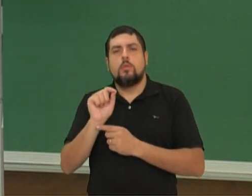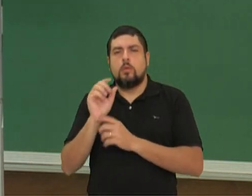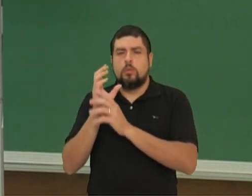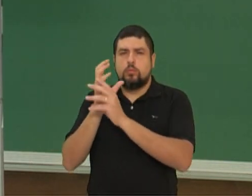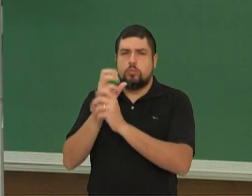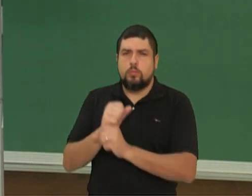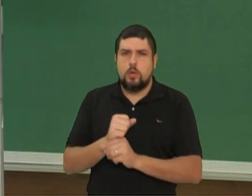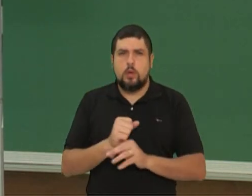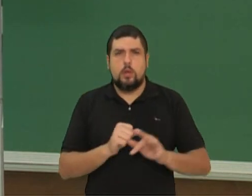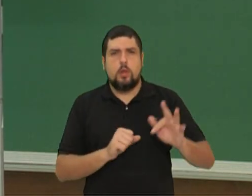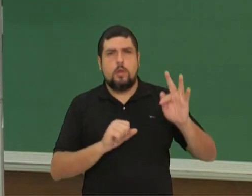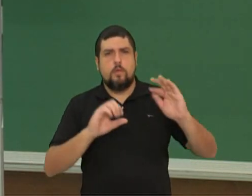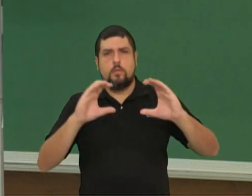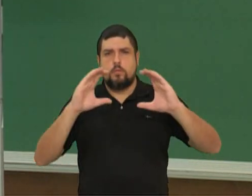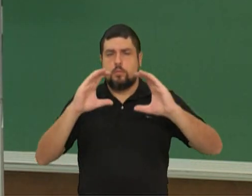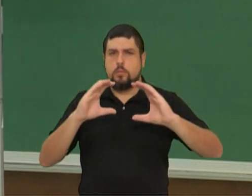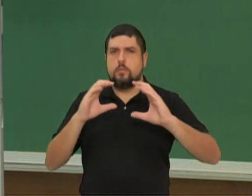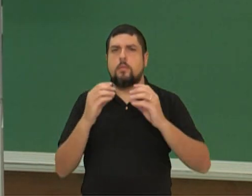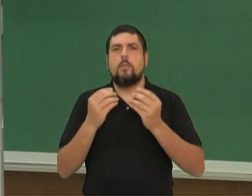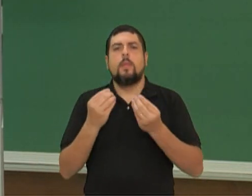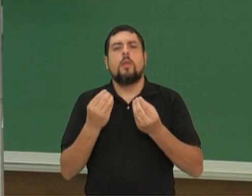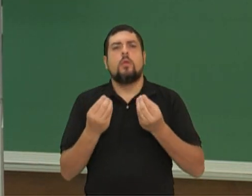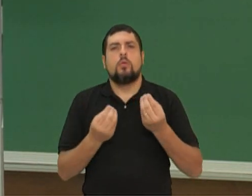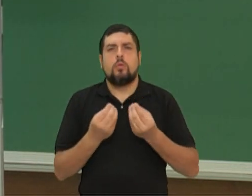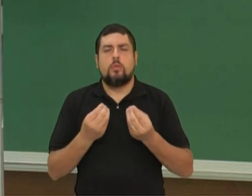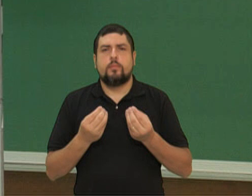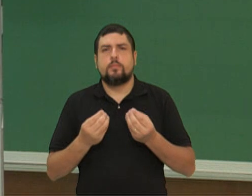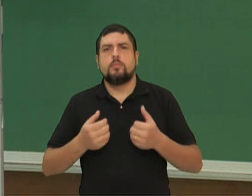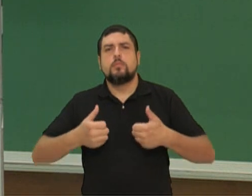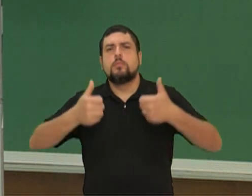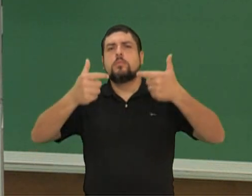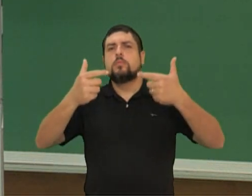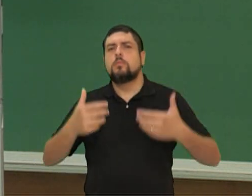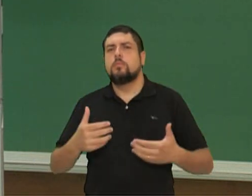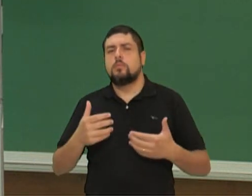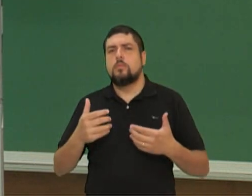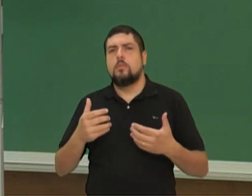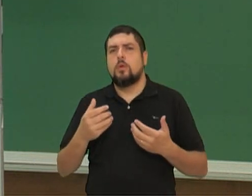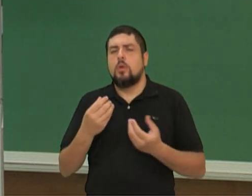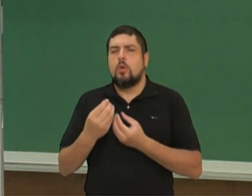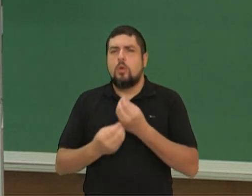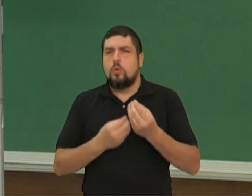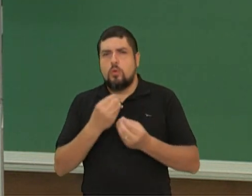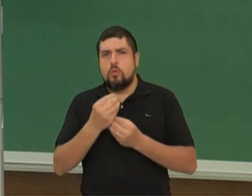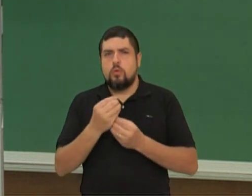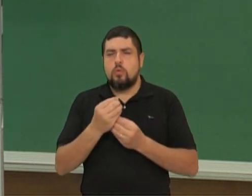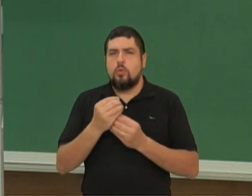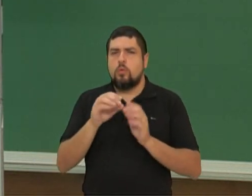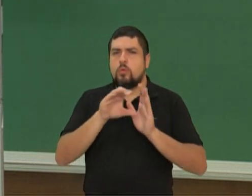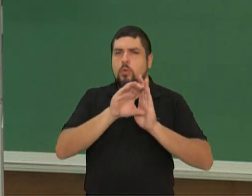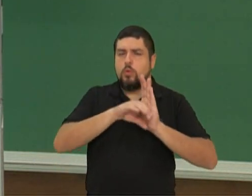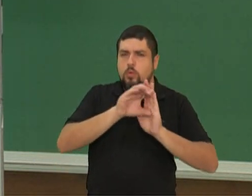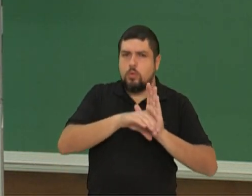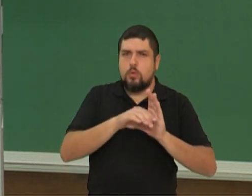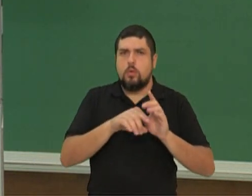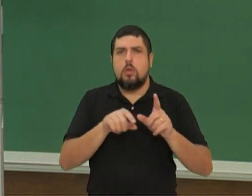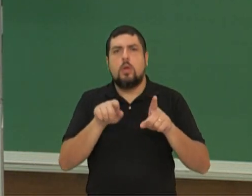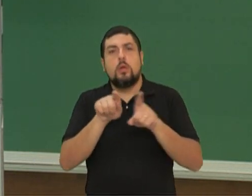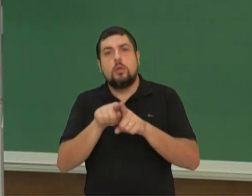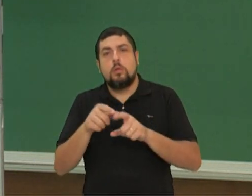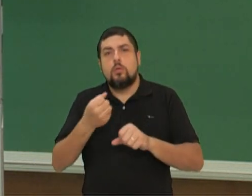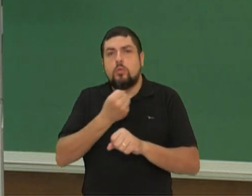função exponencial, nós falamos sobre a definição, valor numérico e algumas